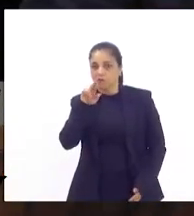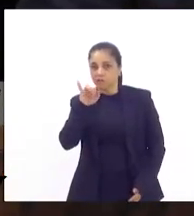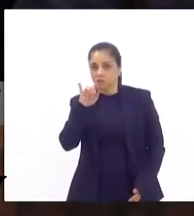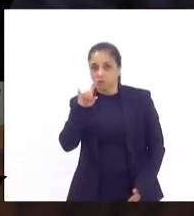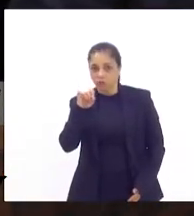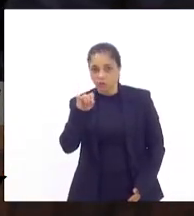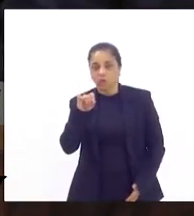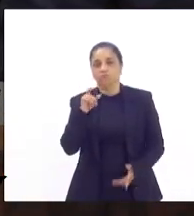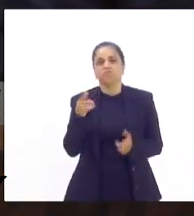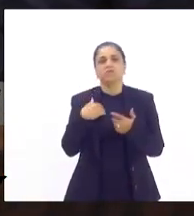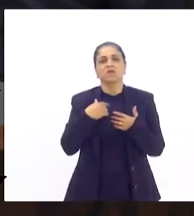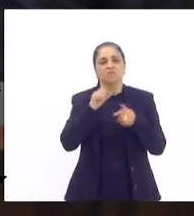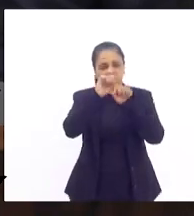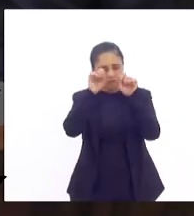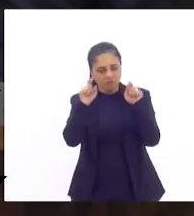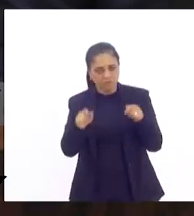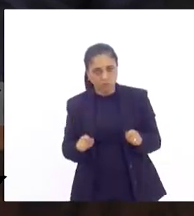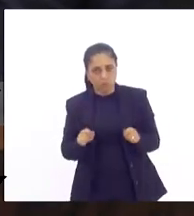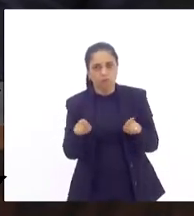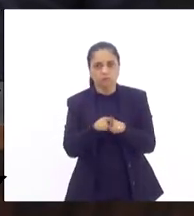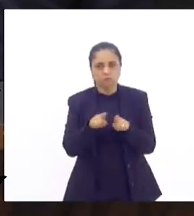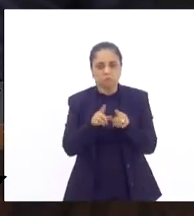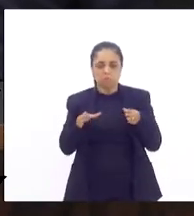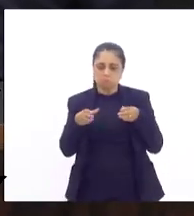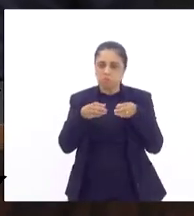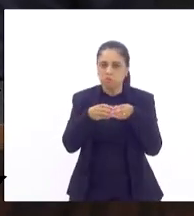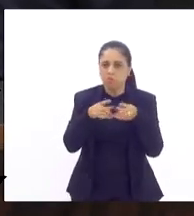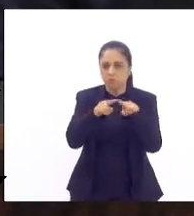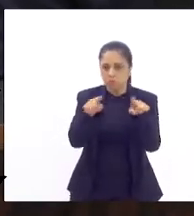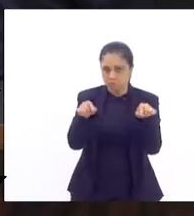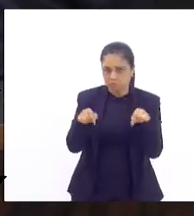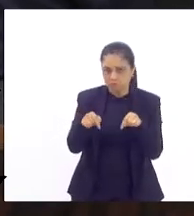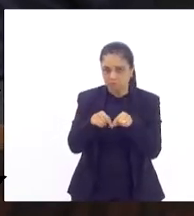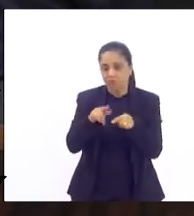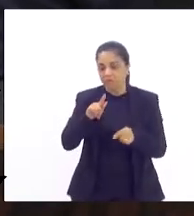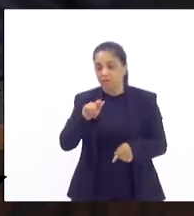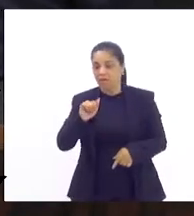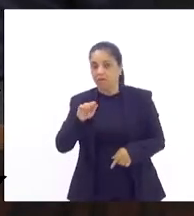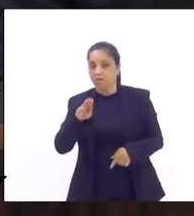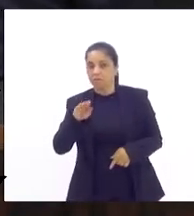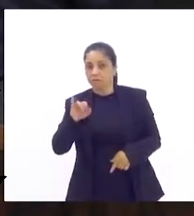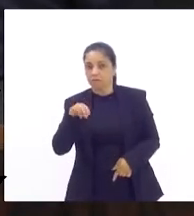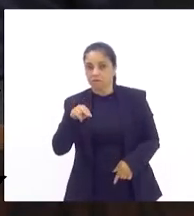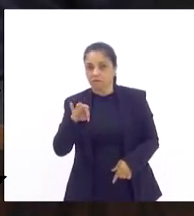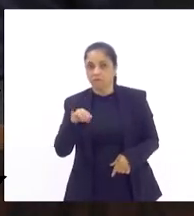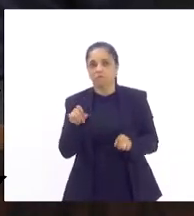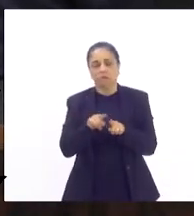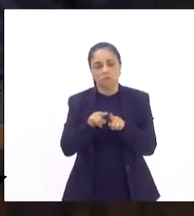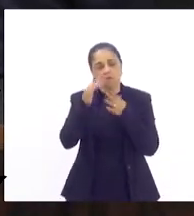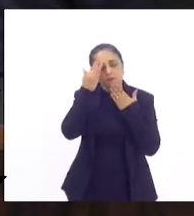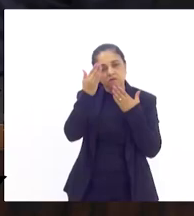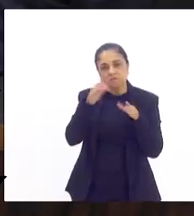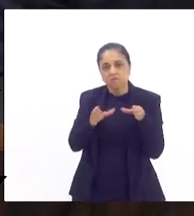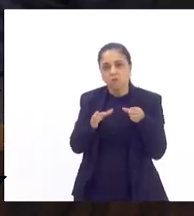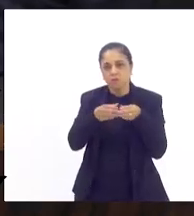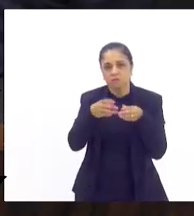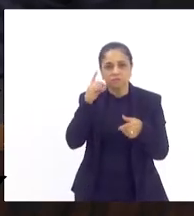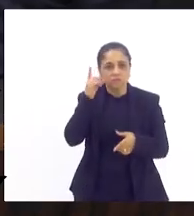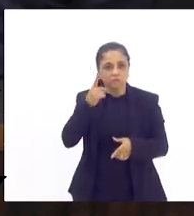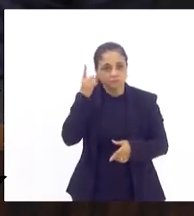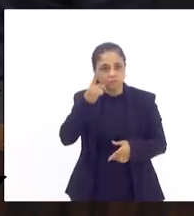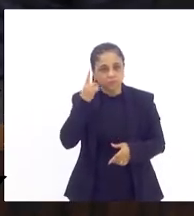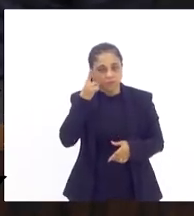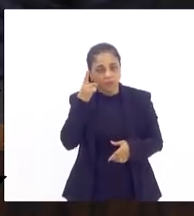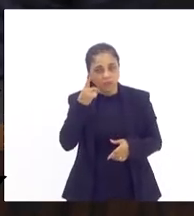servidores da Casa, a nossa equipe no gabinete. Também, mais uma vez, agradecer a comissão, os deputados que compõem a